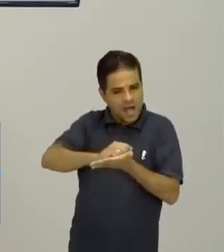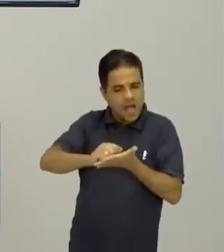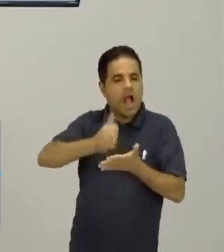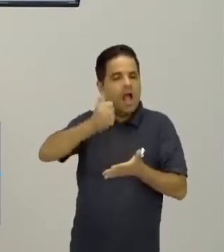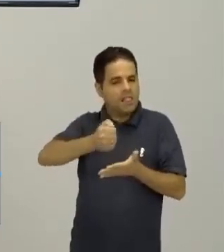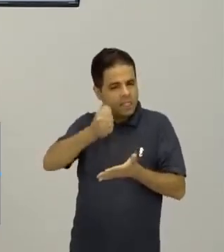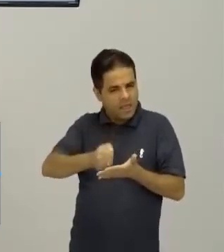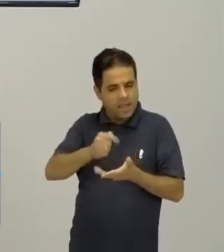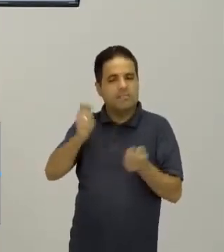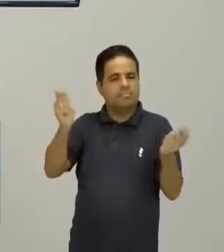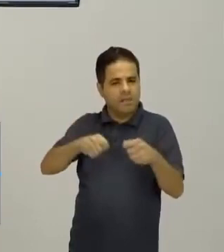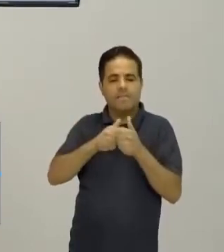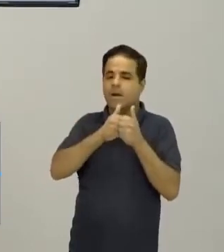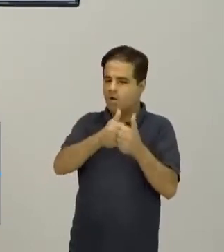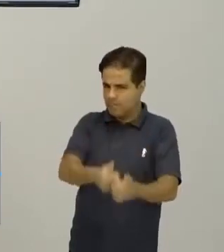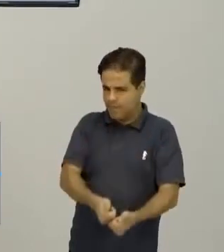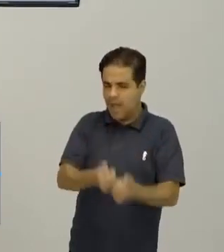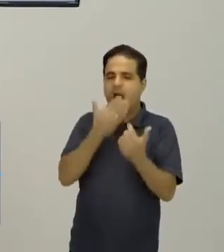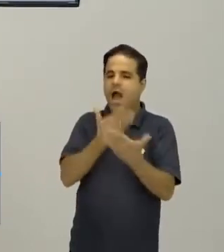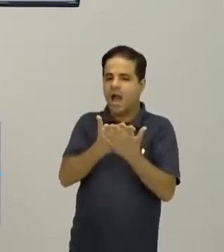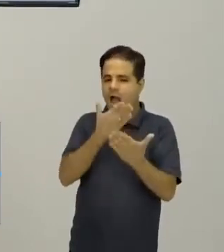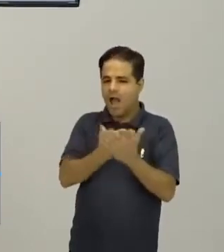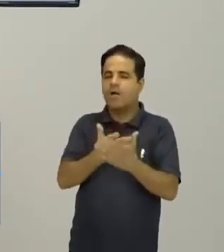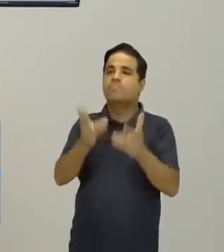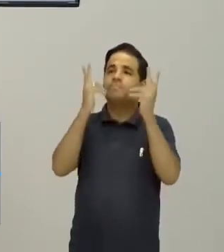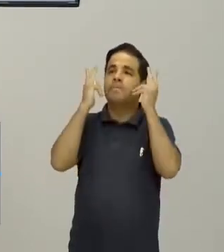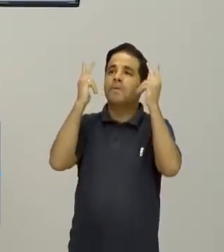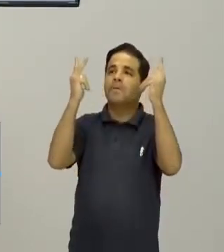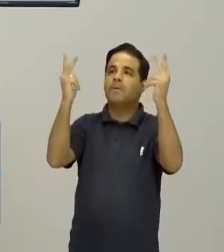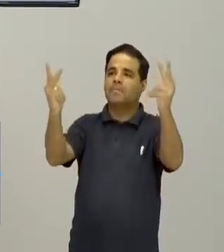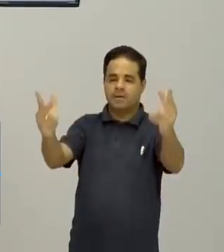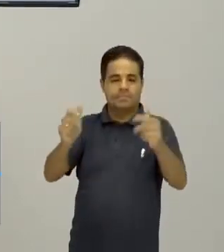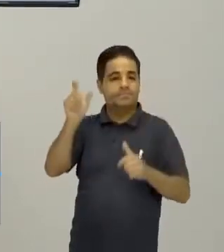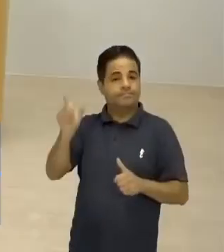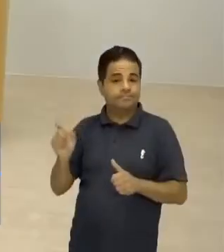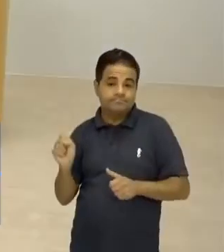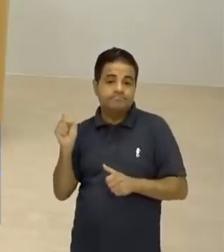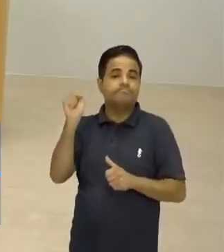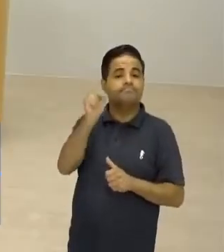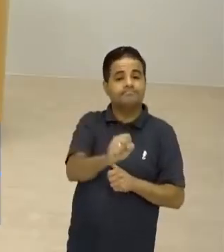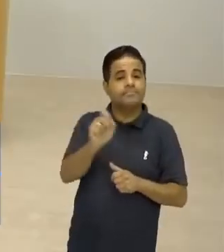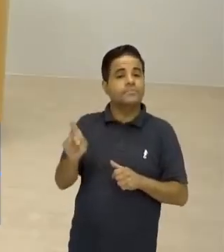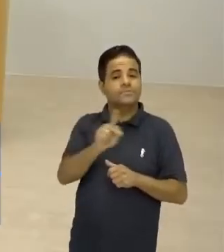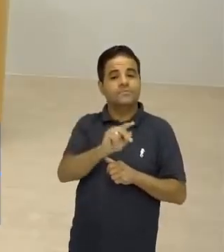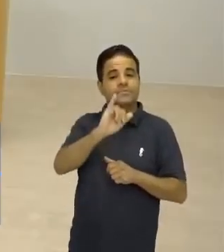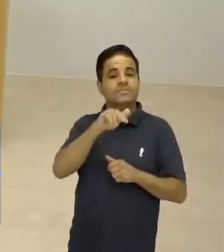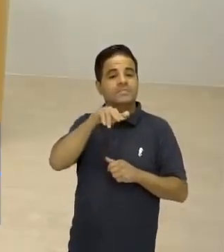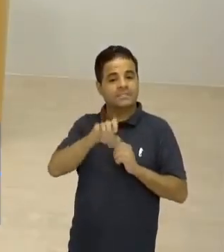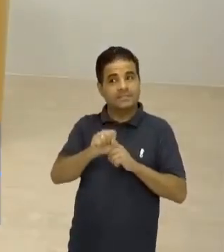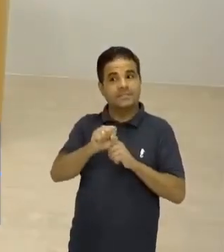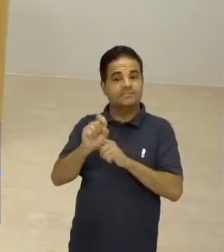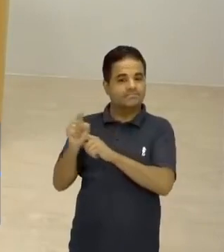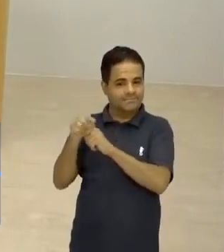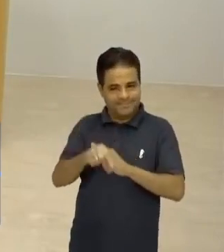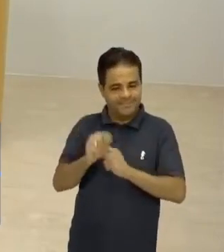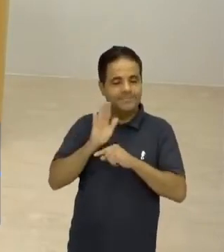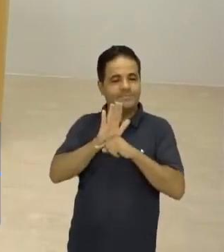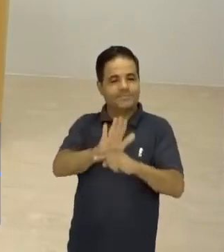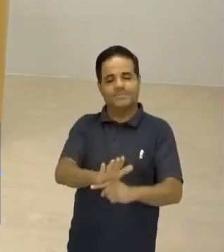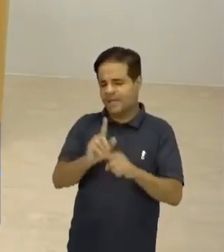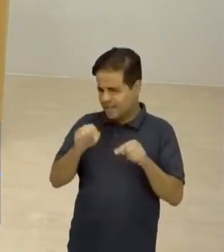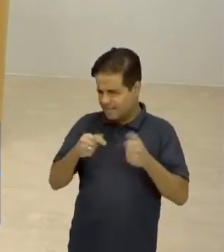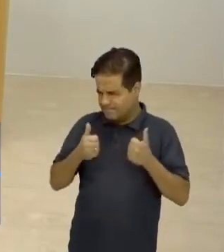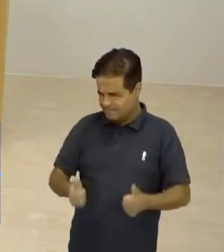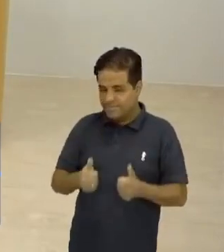que você consegue acompanhar a nossa aula normalmente, tá bom? Conto hoje com a presença da professora Inês para me ajudar no decorrer da aula. Certo, professora